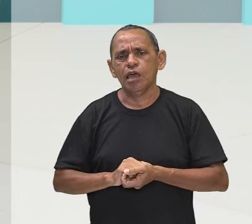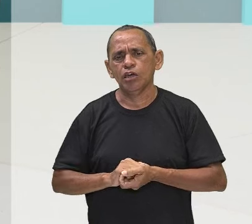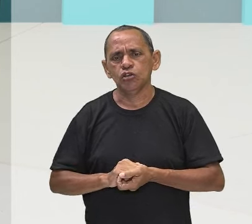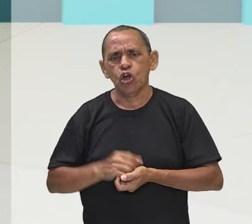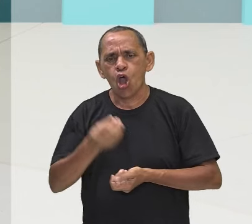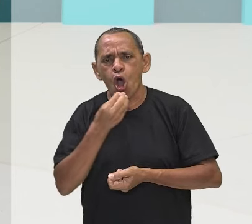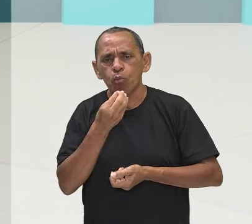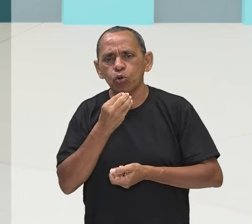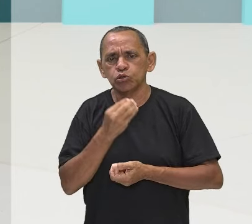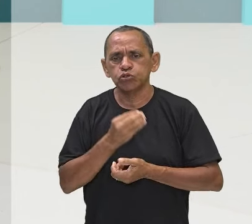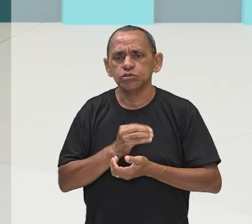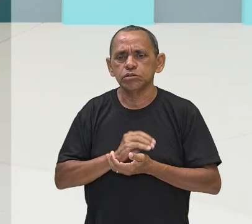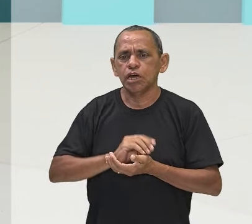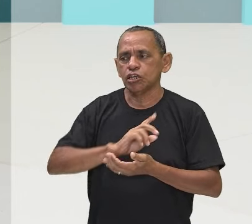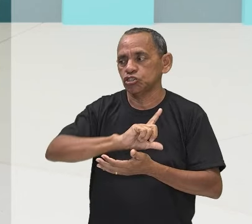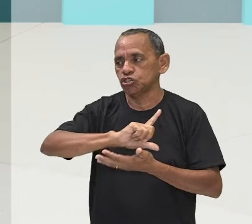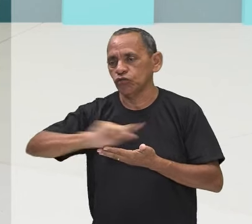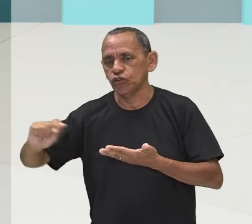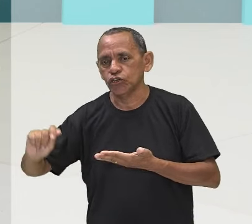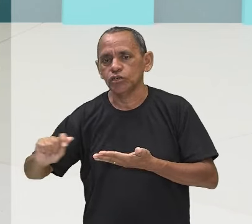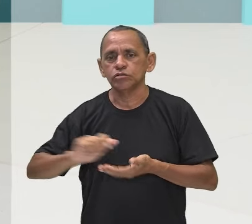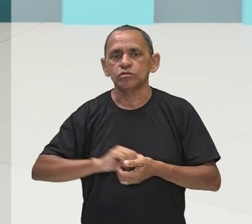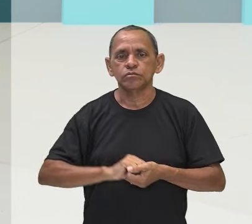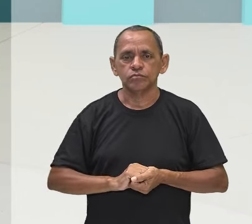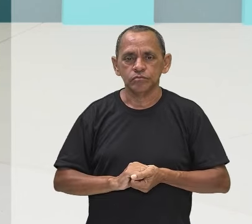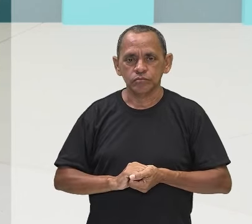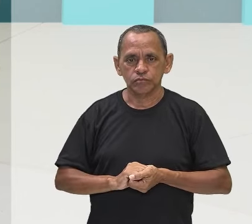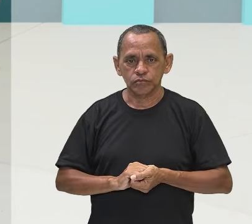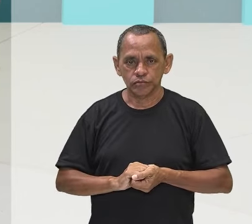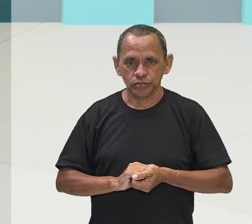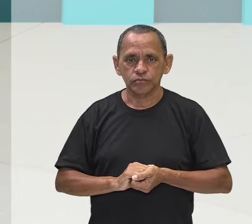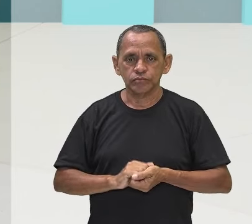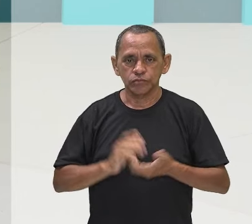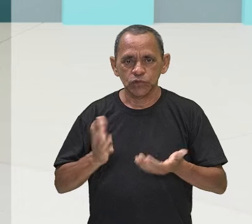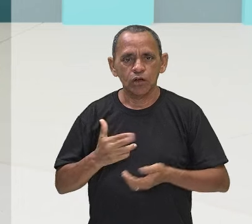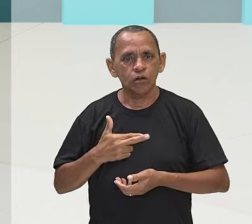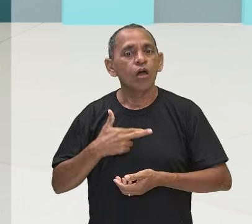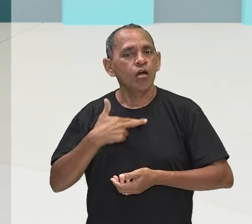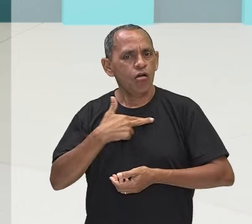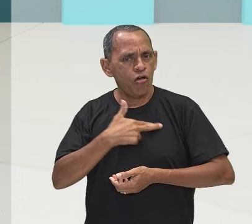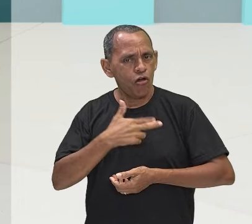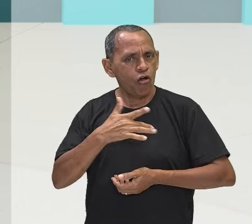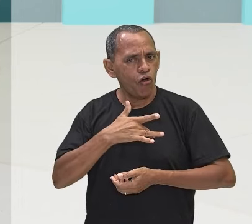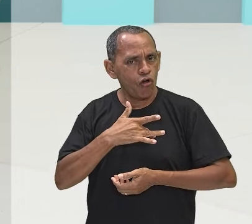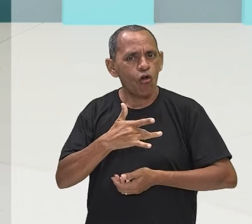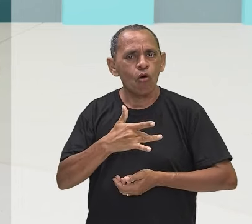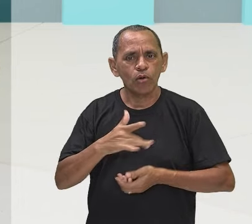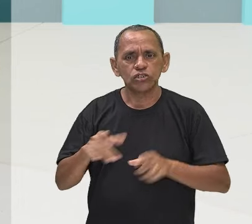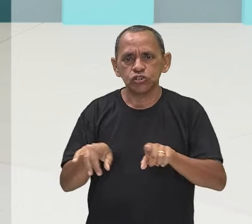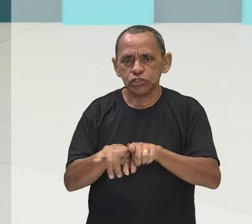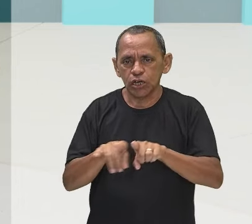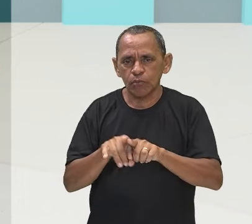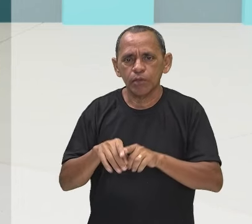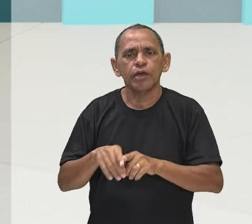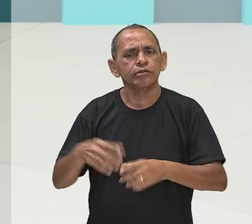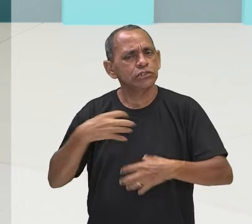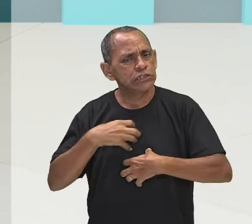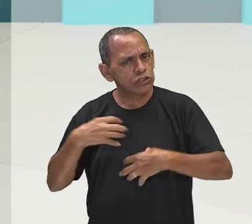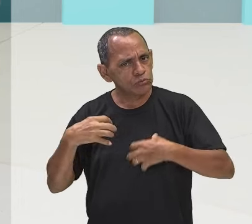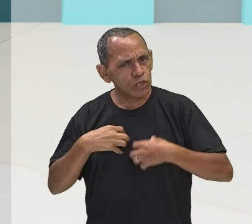ideia que o parnasianismo vai ter em relação ao romantismo, já que no romantismo eu vou ter o sentimentalismo agindo,